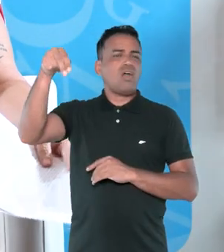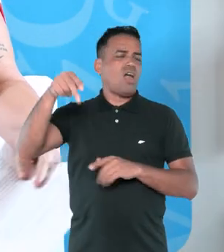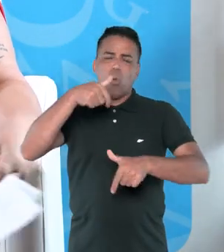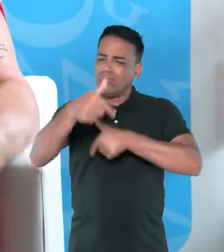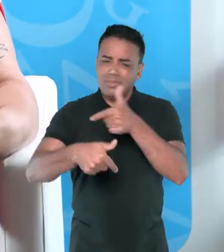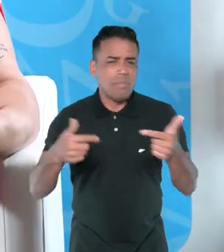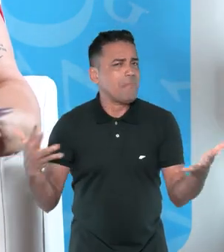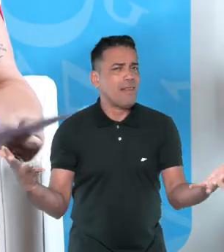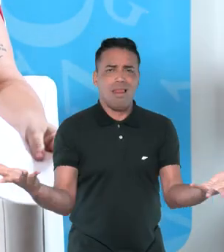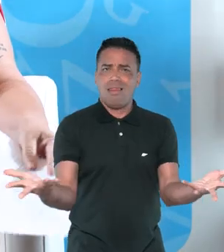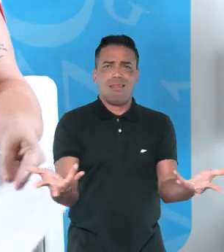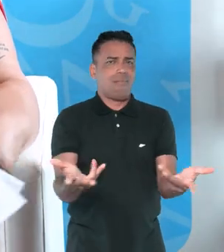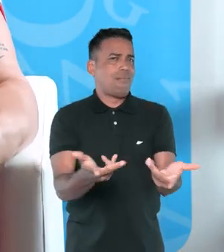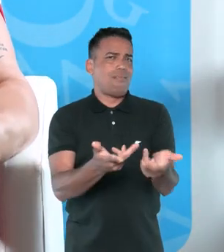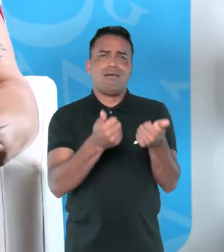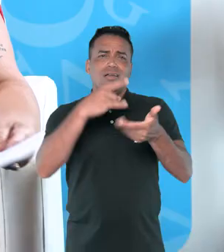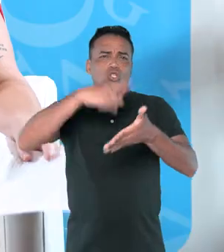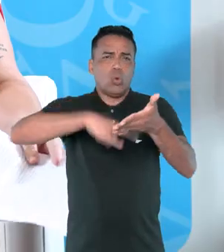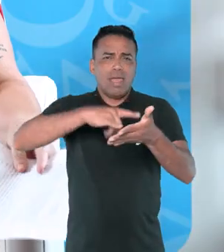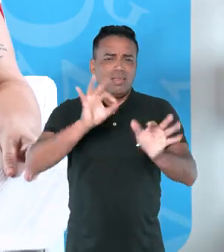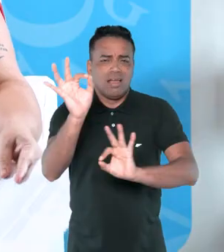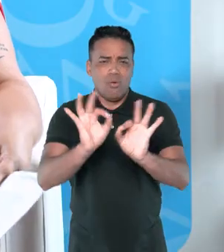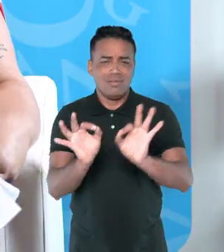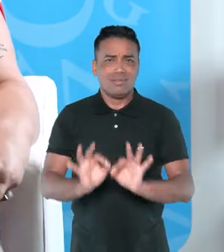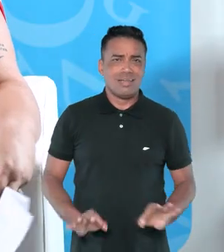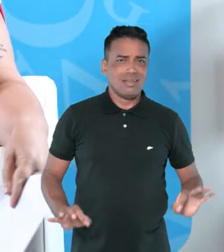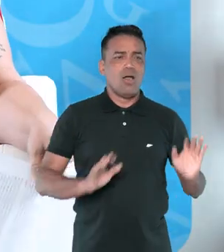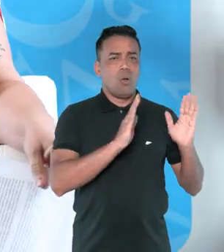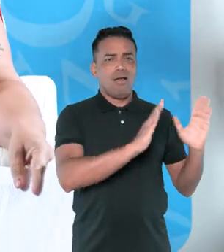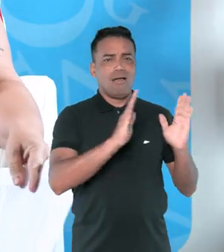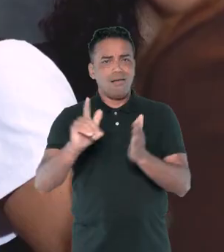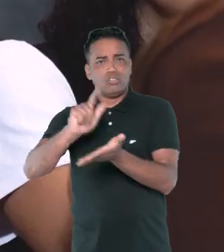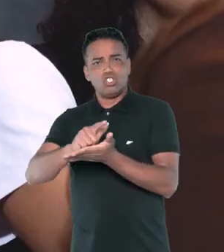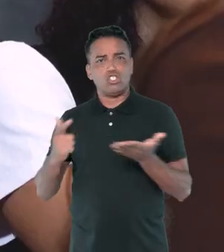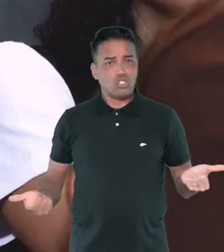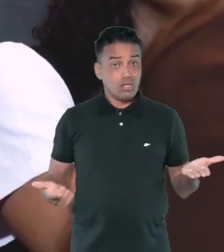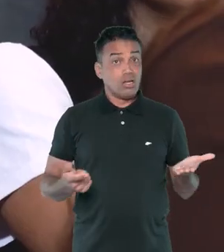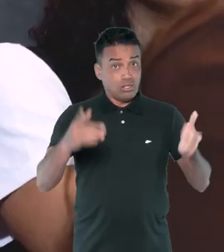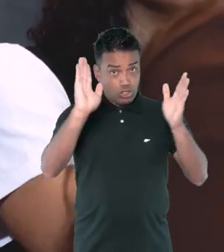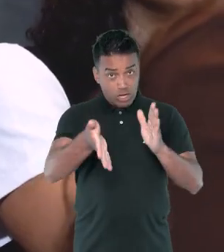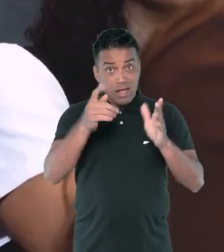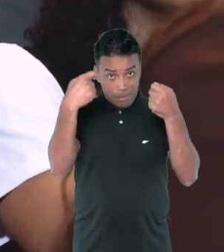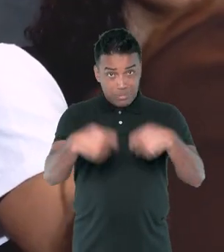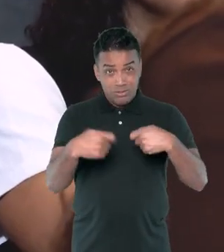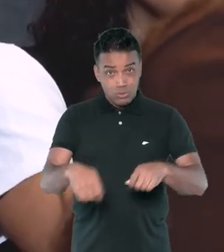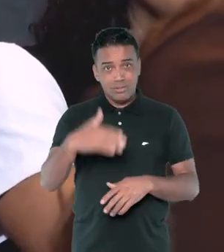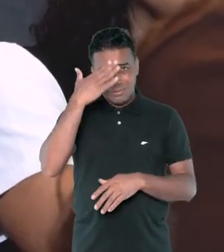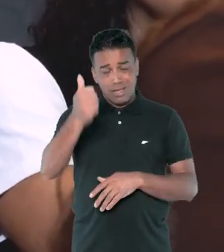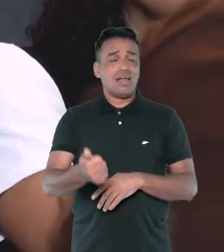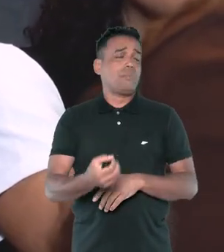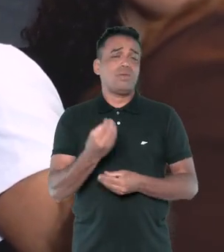absurdo, aquele trabalho de digitalização de documentos, de periódicos. Aquilo, quem já precisou sabe como